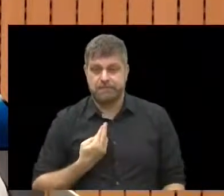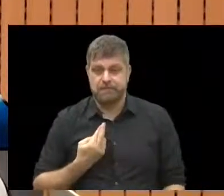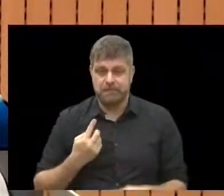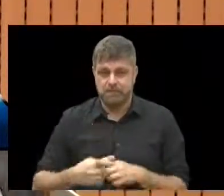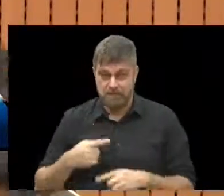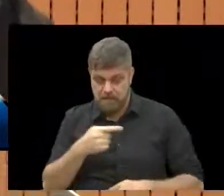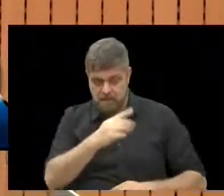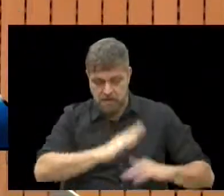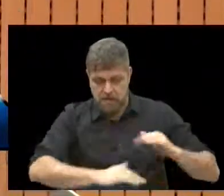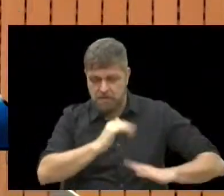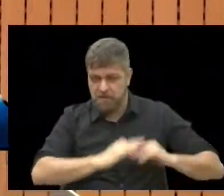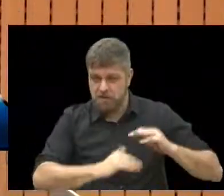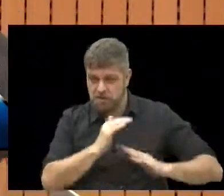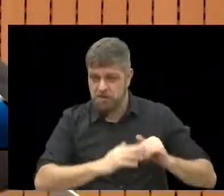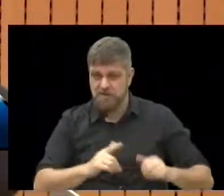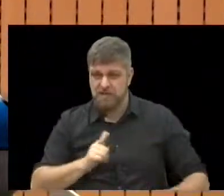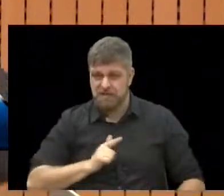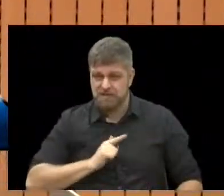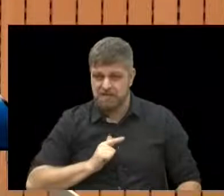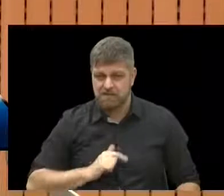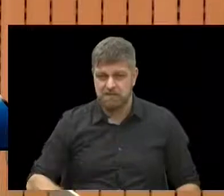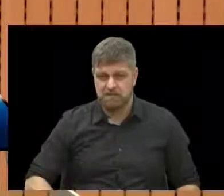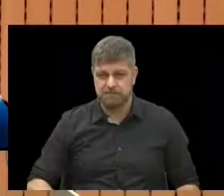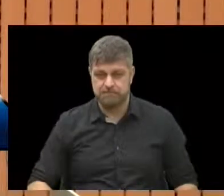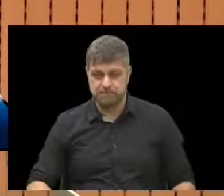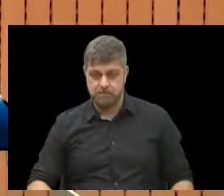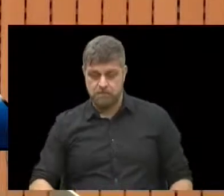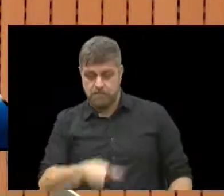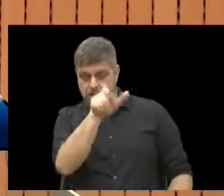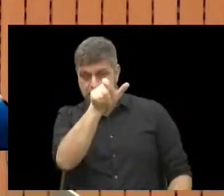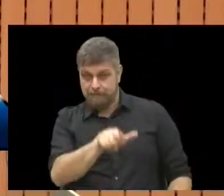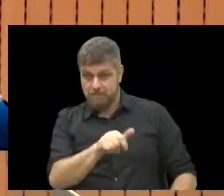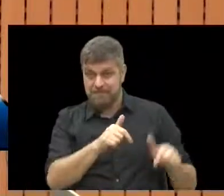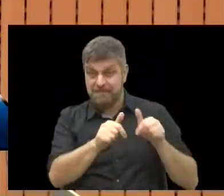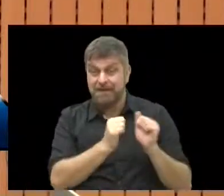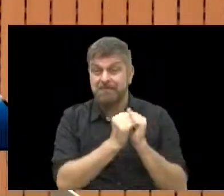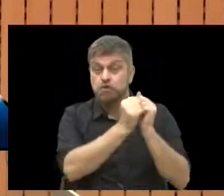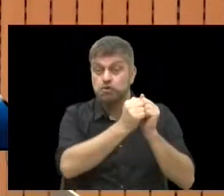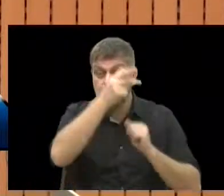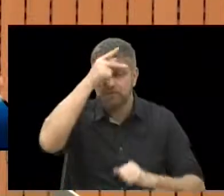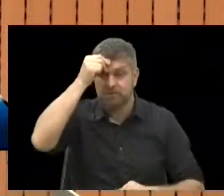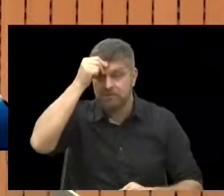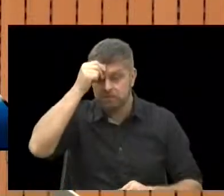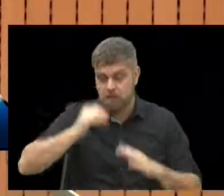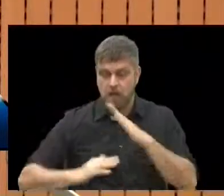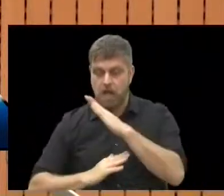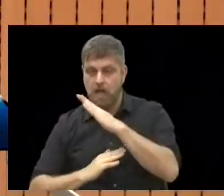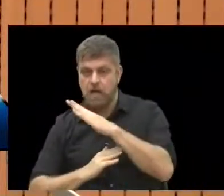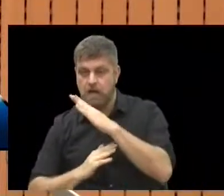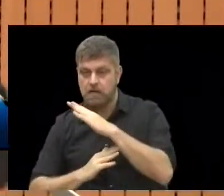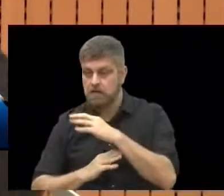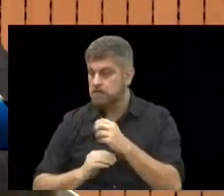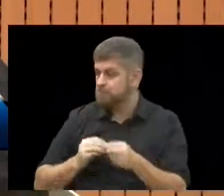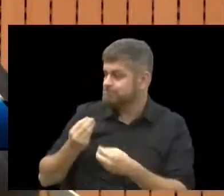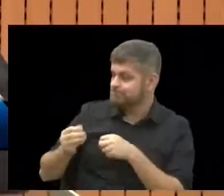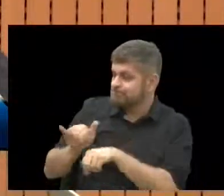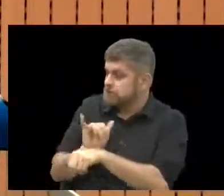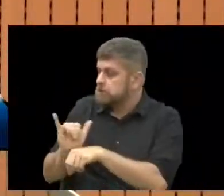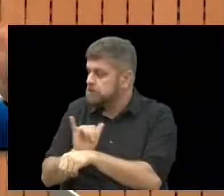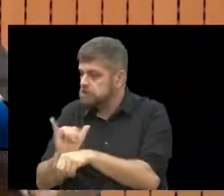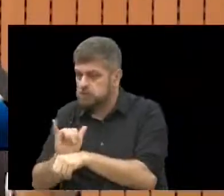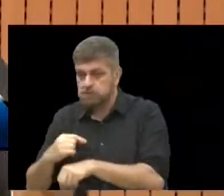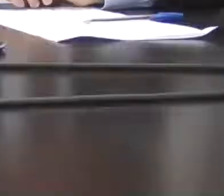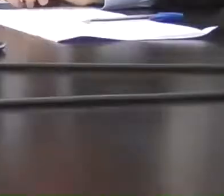uma ação que compromete um alto membro da Prefeitura, a Câmara se movimenta. Meus caros,